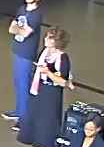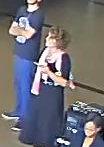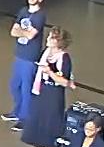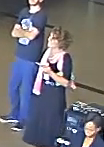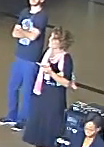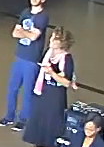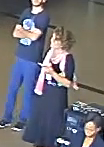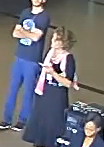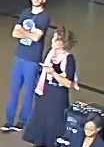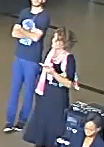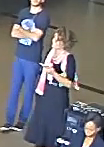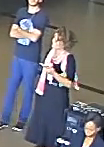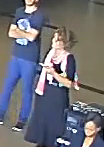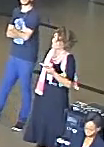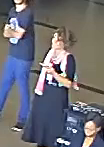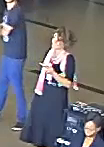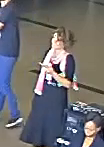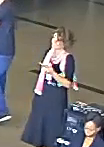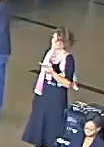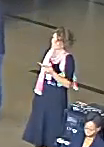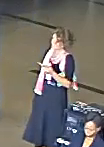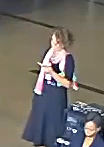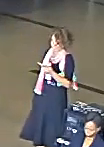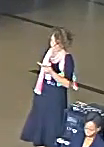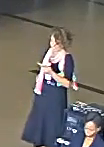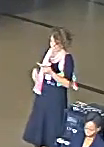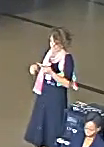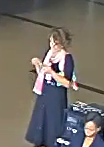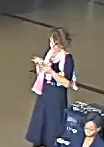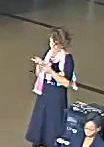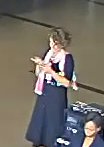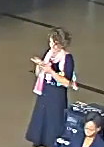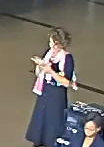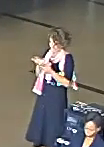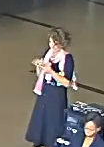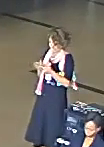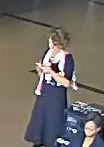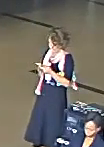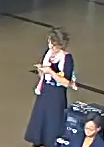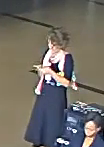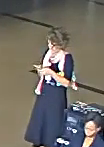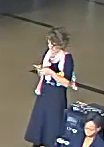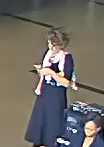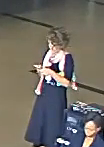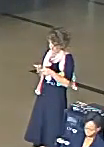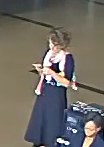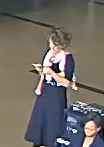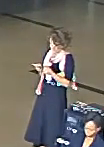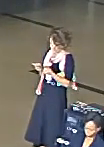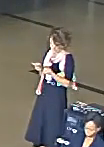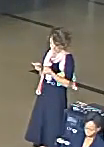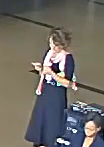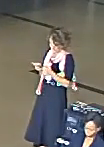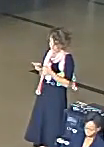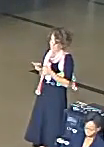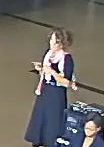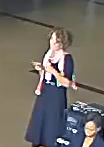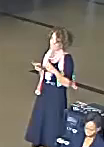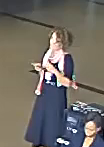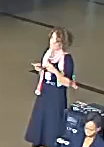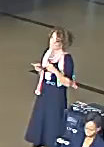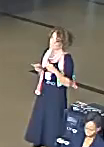nível de Brasil tanto intermunicipais como interestaduais viajamos gente nós viajamos e pagamos trabalhamos